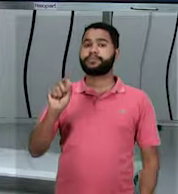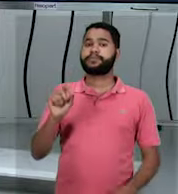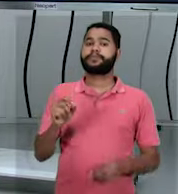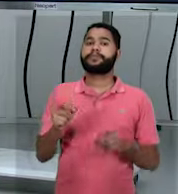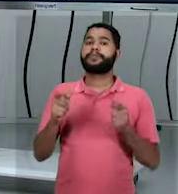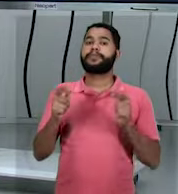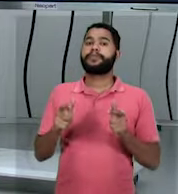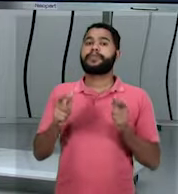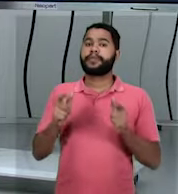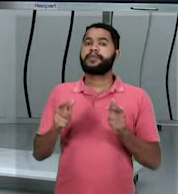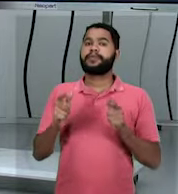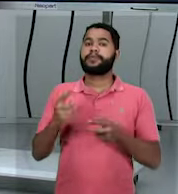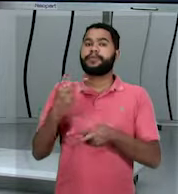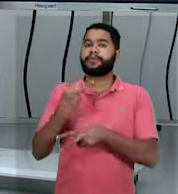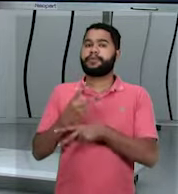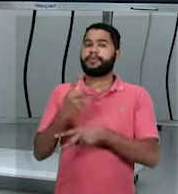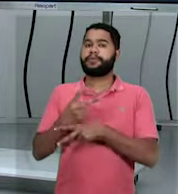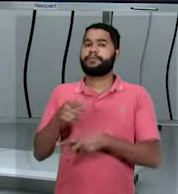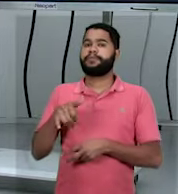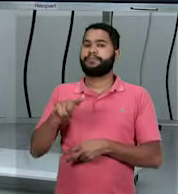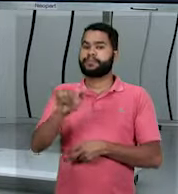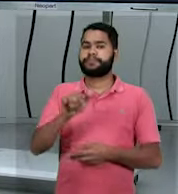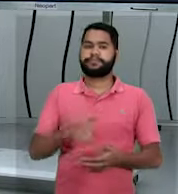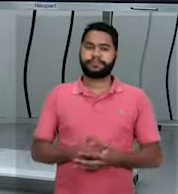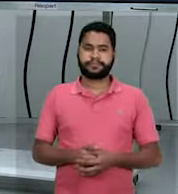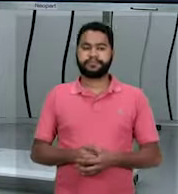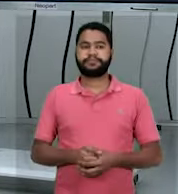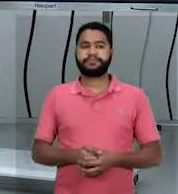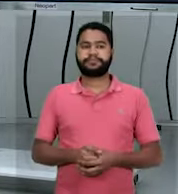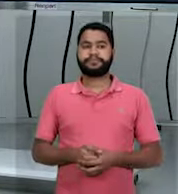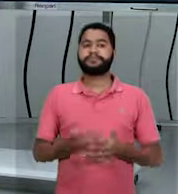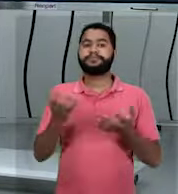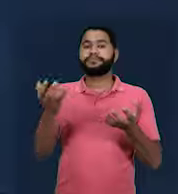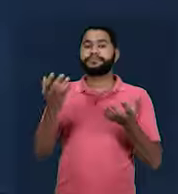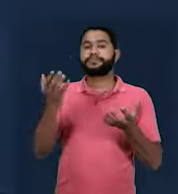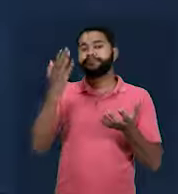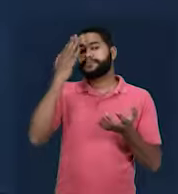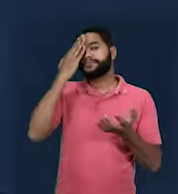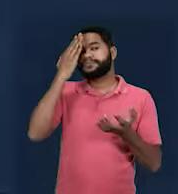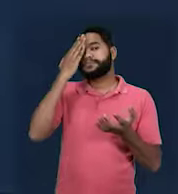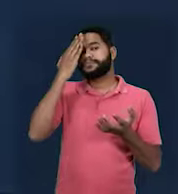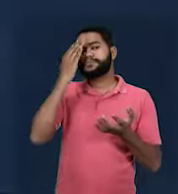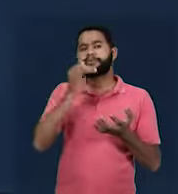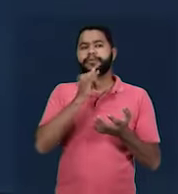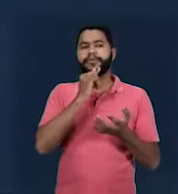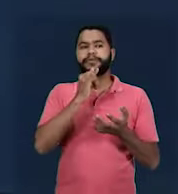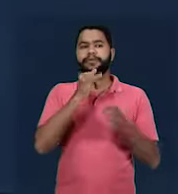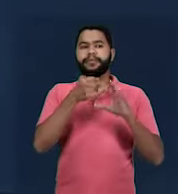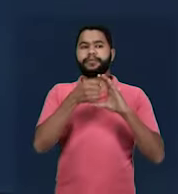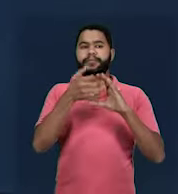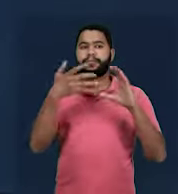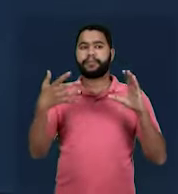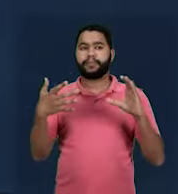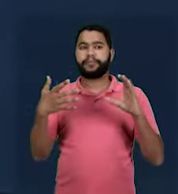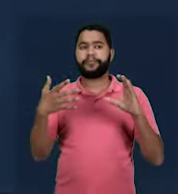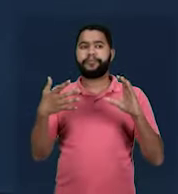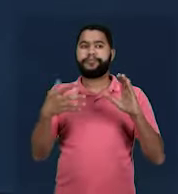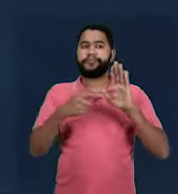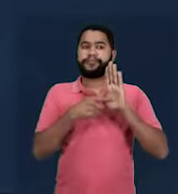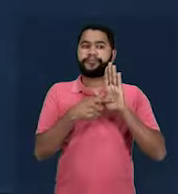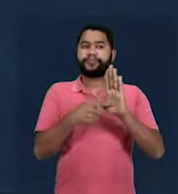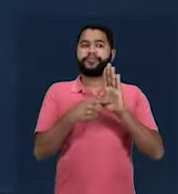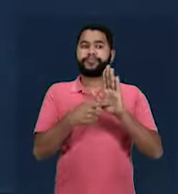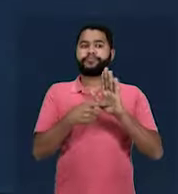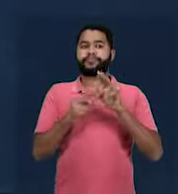localizados no cromossomo Y, temos. Então, eu quero saber aqui, né, exemplo então de característica determinada